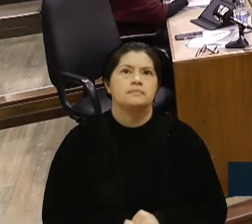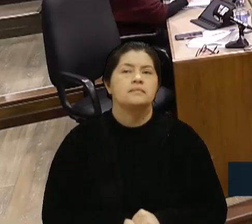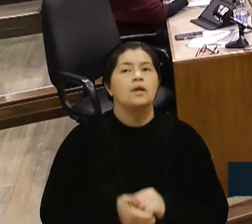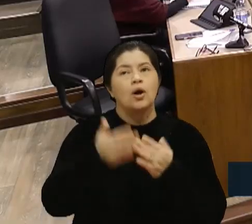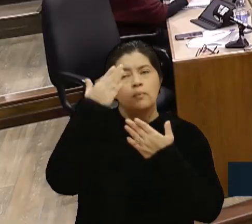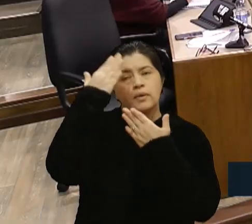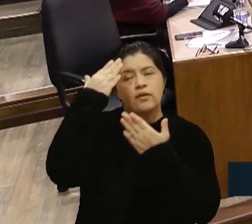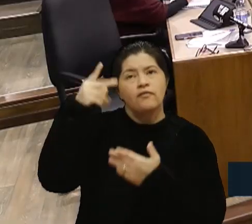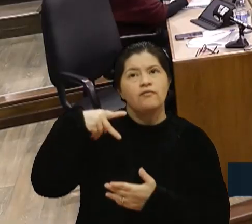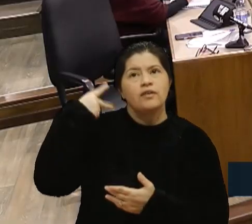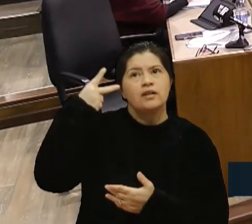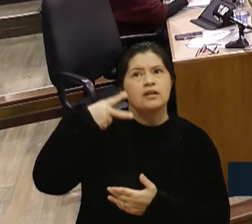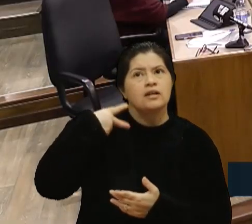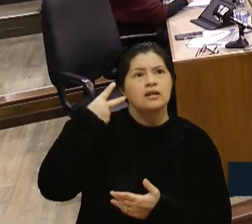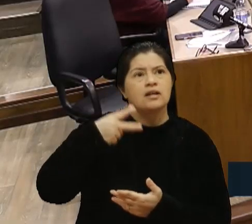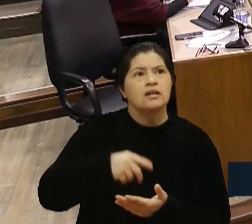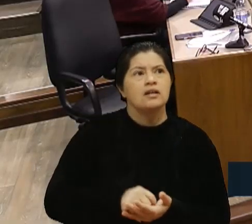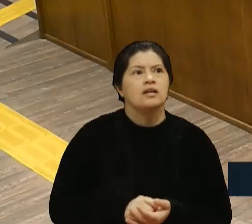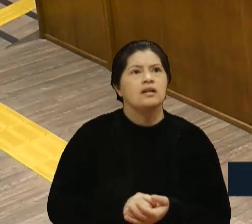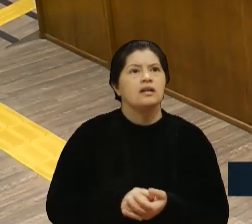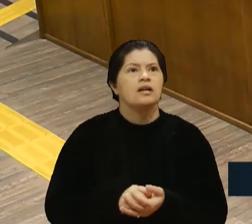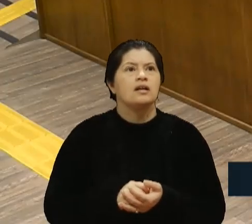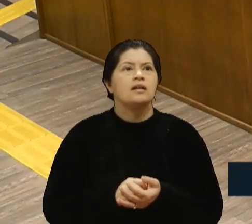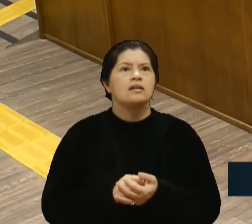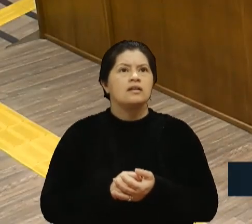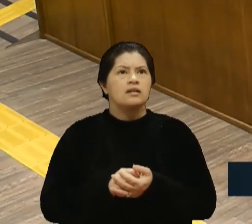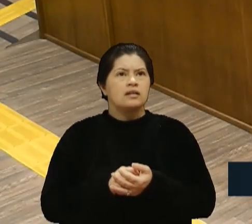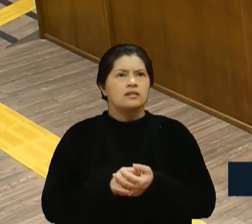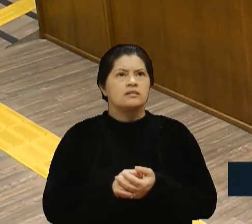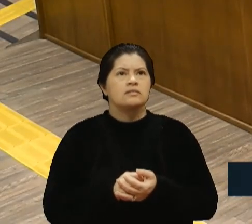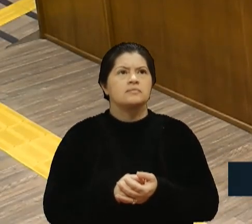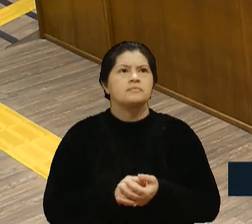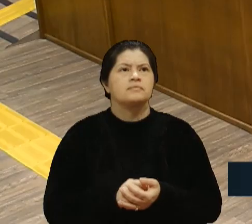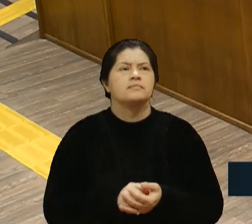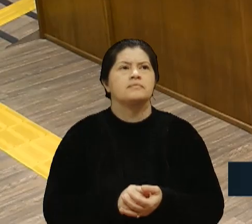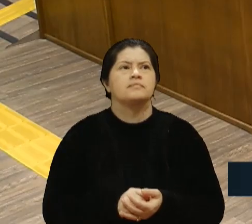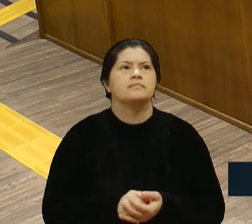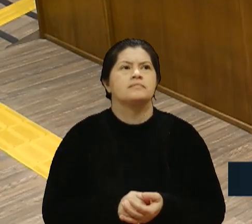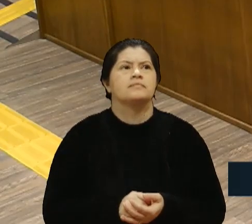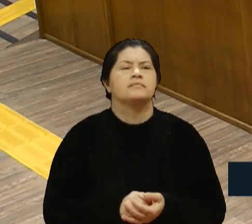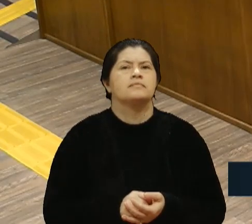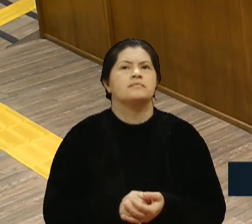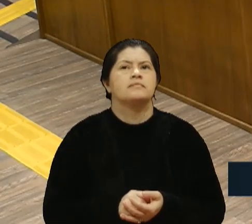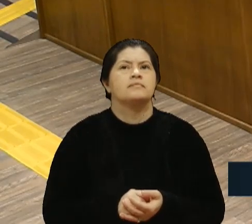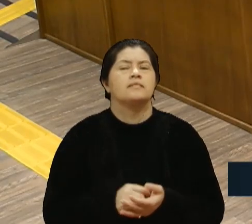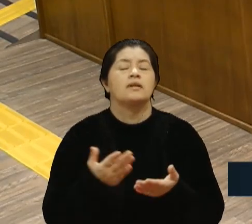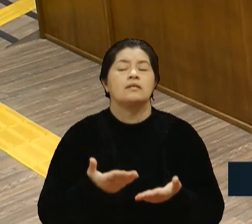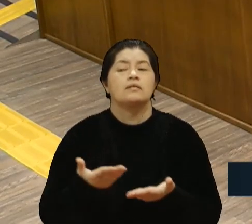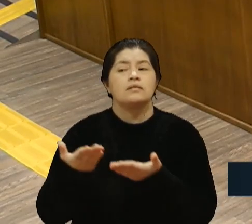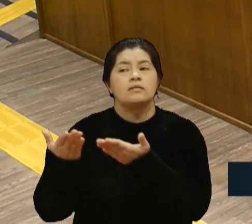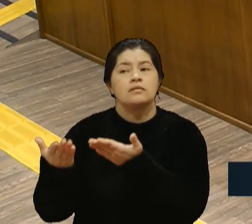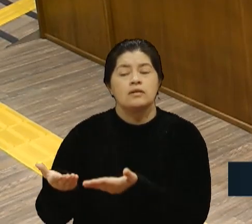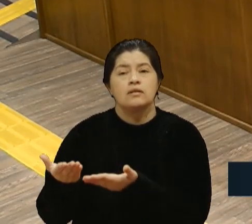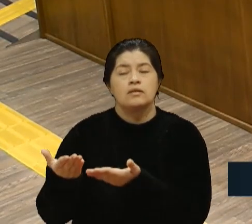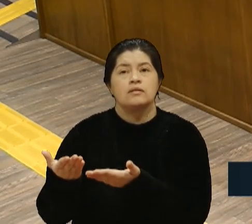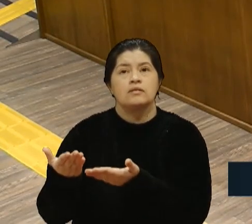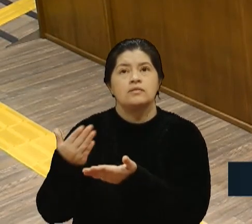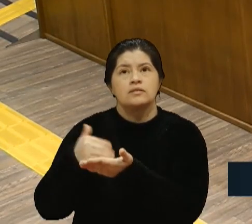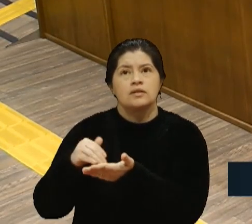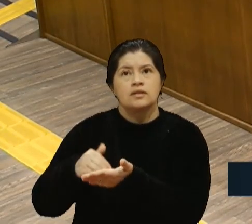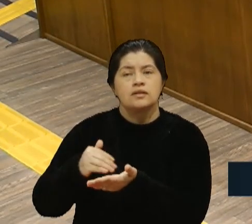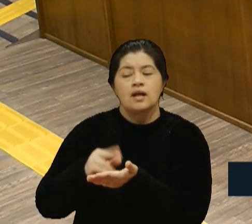Obrigada, vereador Tenente Cristiano Becker. Agora eu passo a palavra ao secretário para